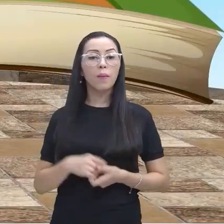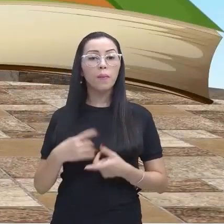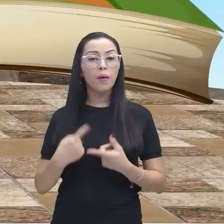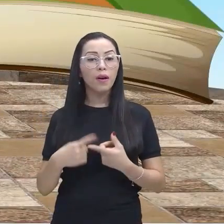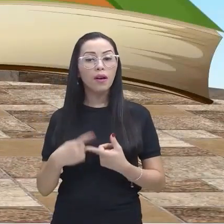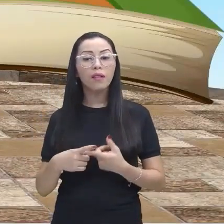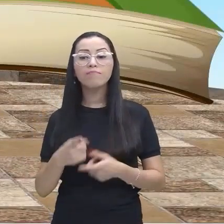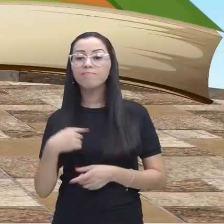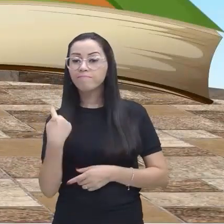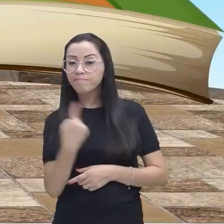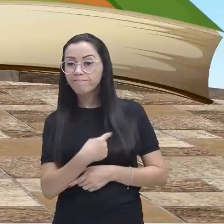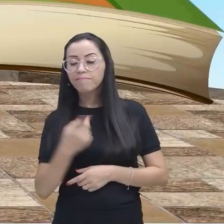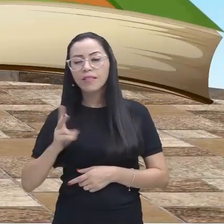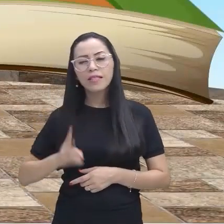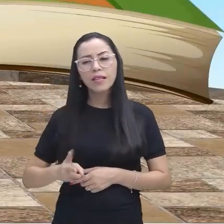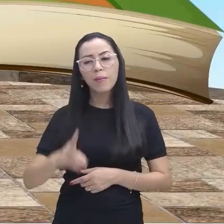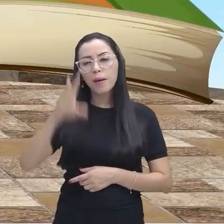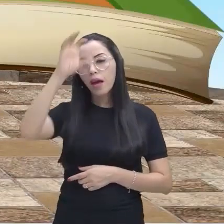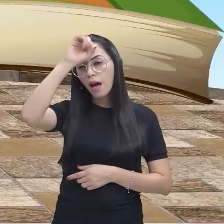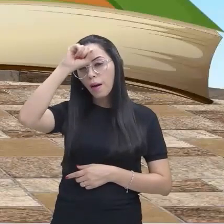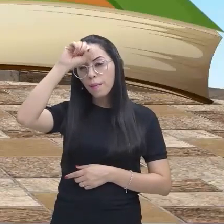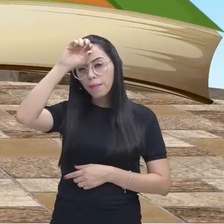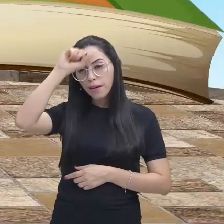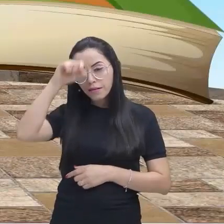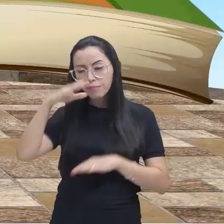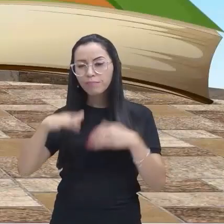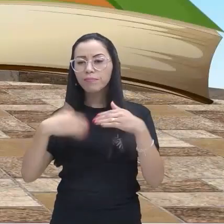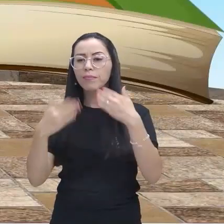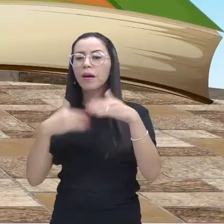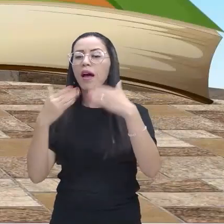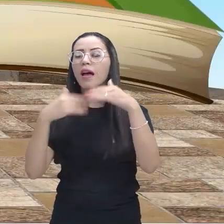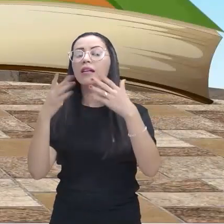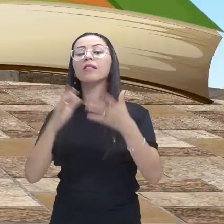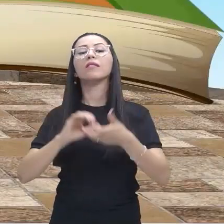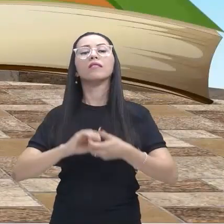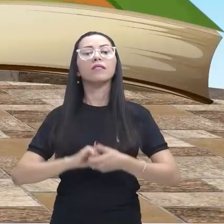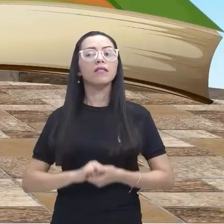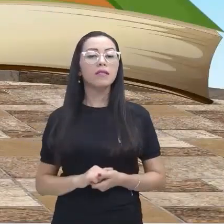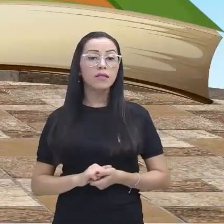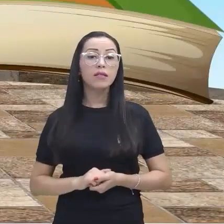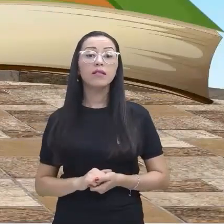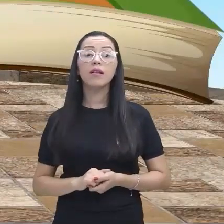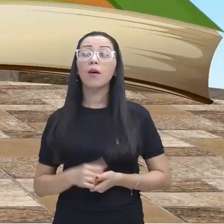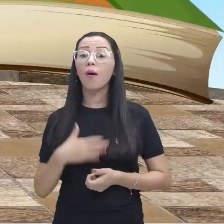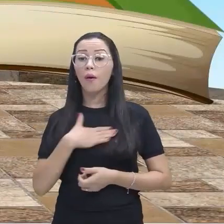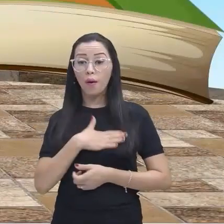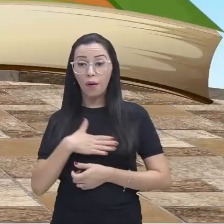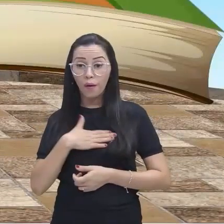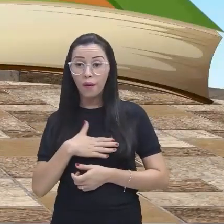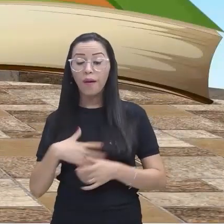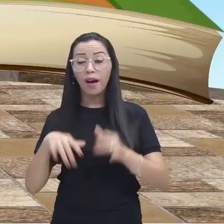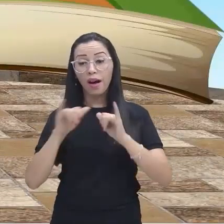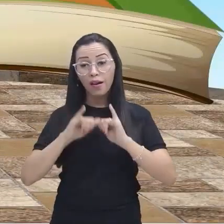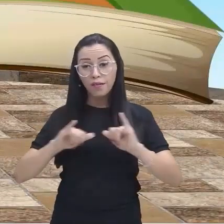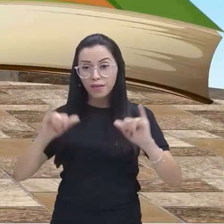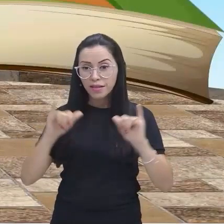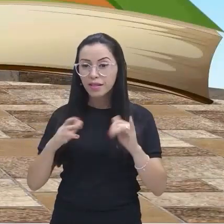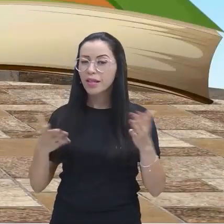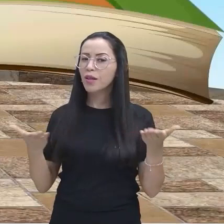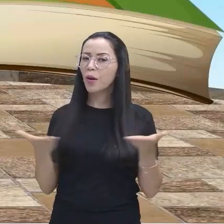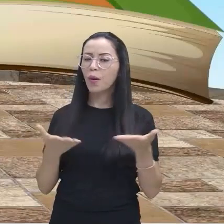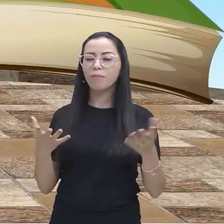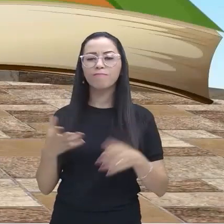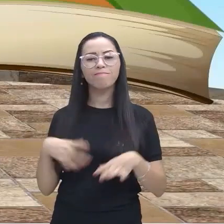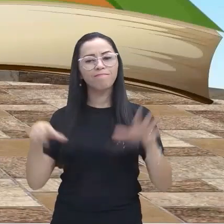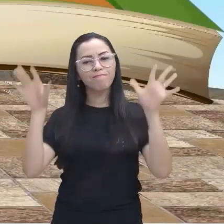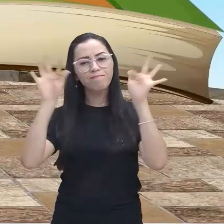esteja aprendendo cada vez mais. Eu gostaria de dizer para você que hoje eu fiquei